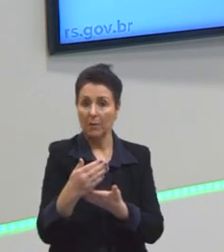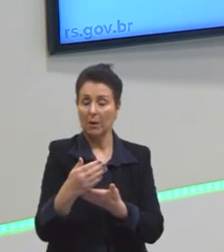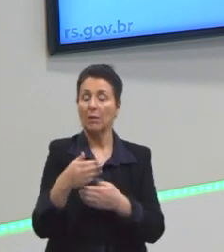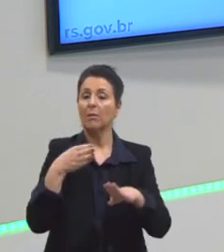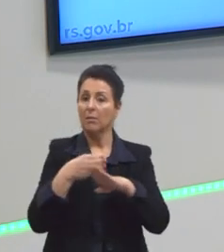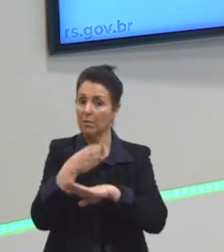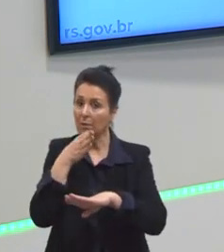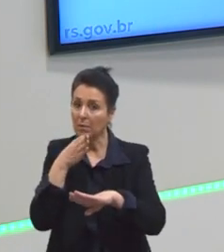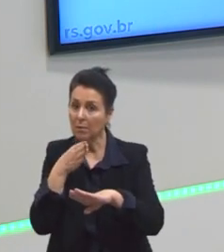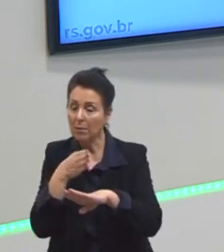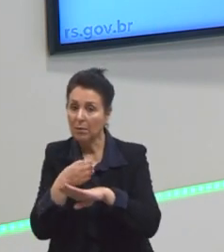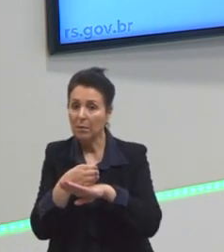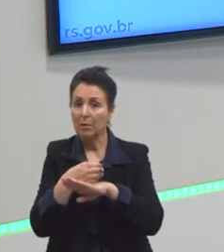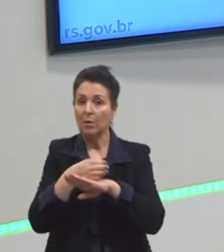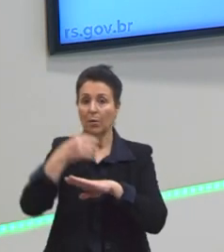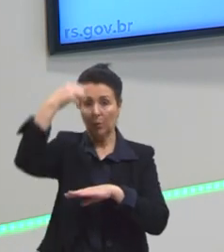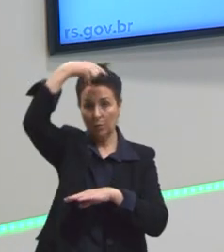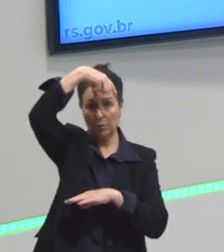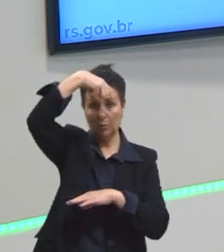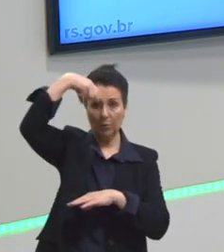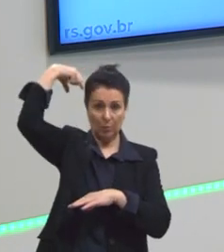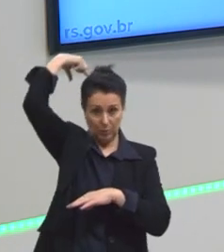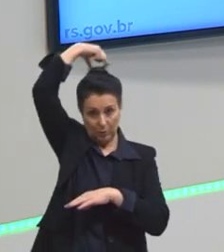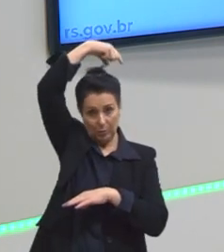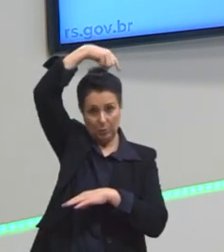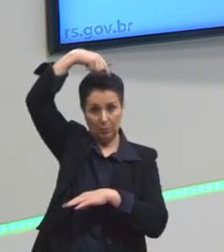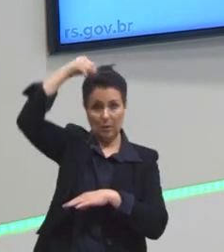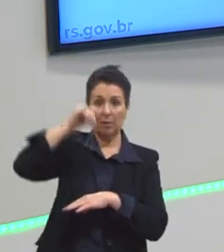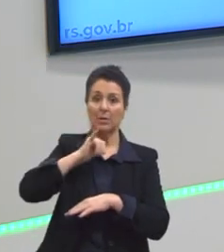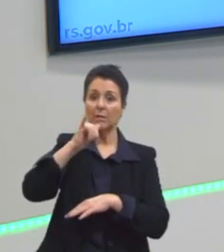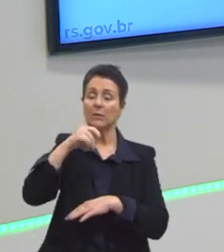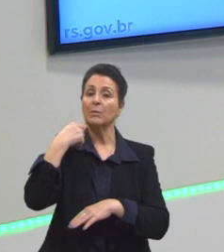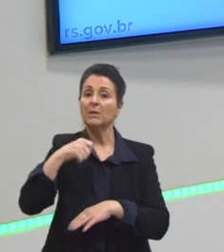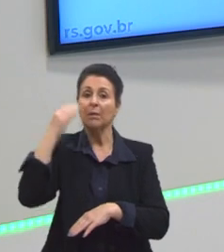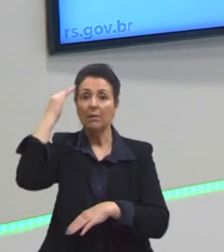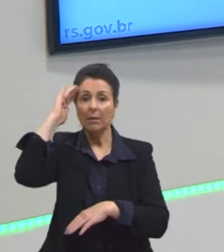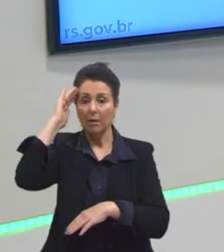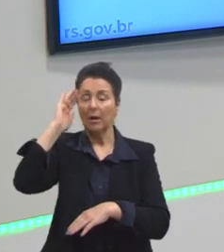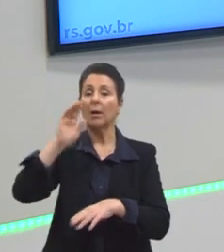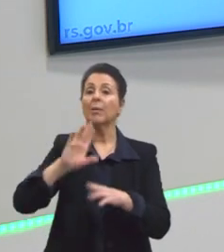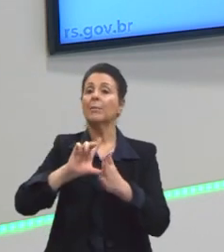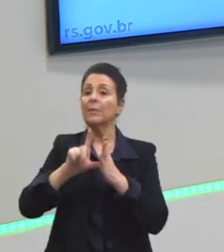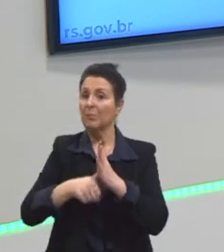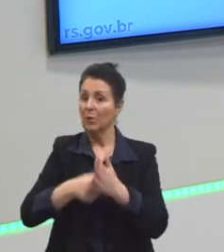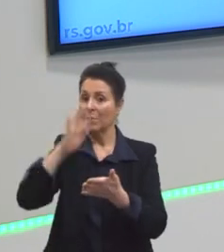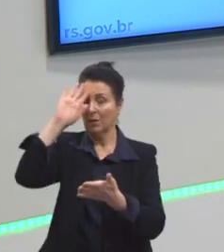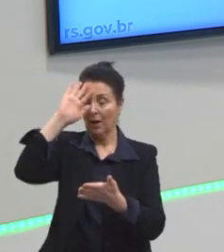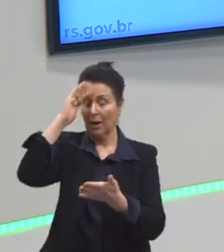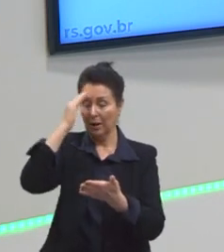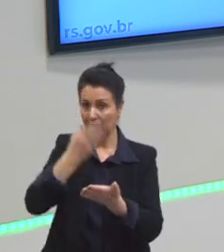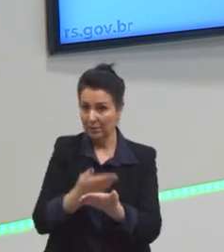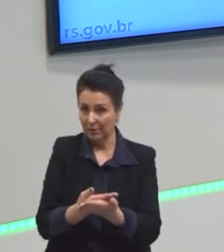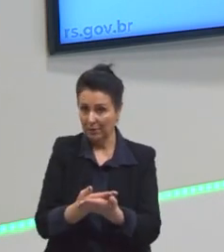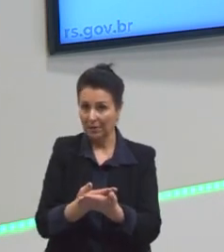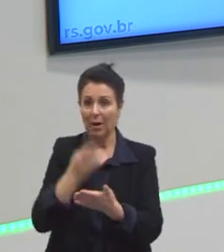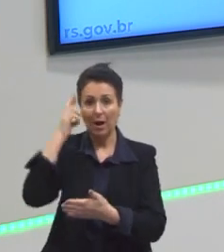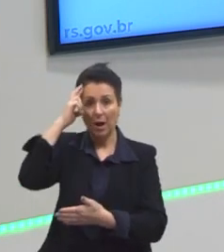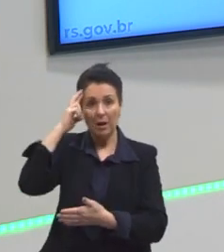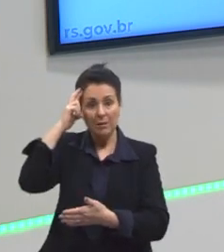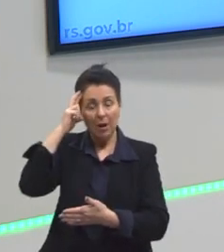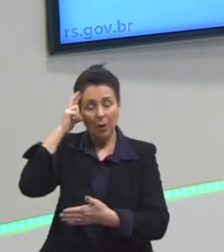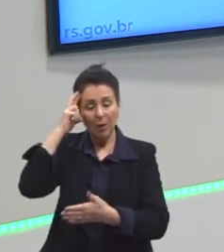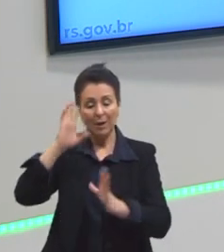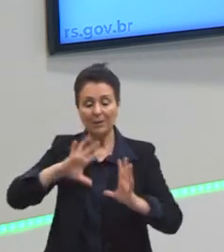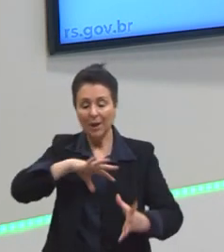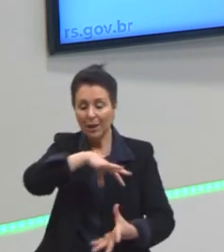parte aqui O Santo mais aqui não vai dizer que não é preciso entender para crer é uma razão faz parte do mundo já né